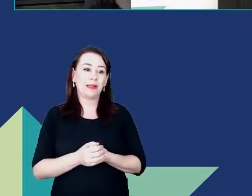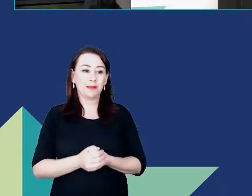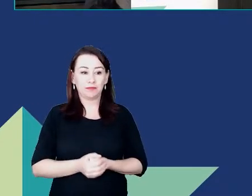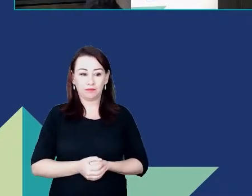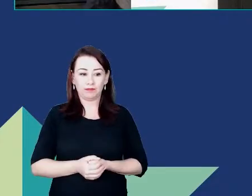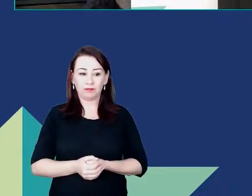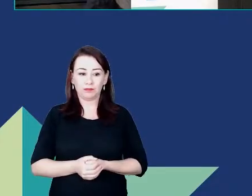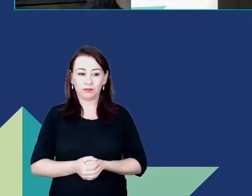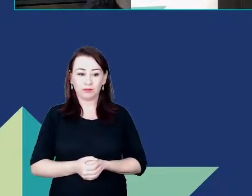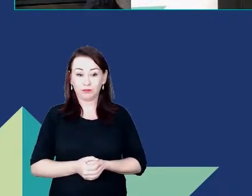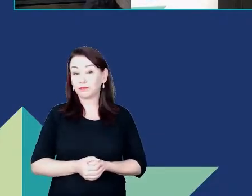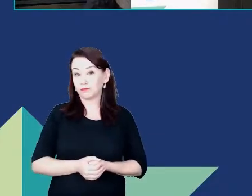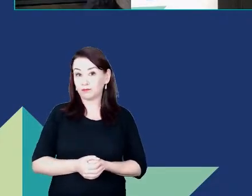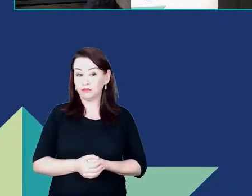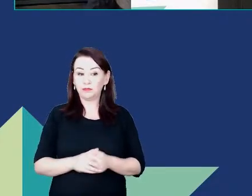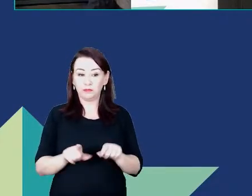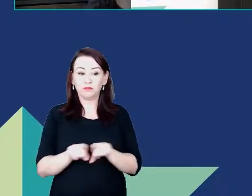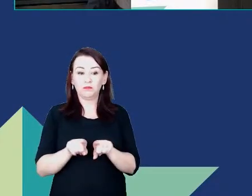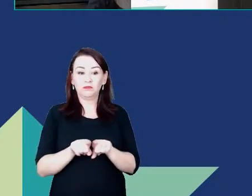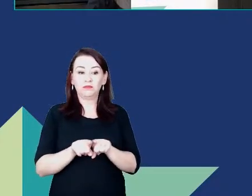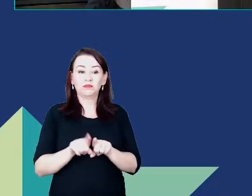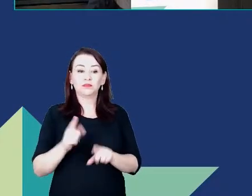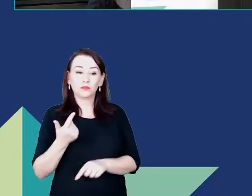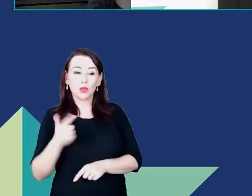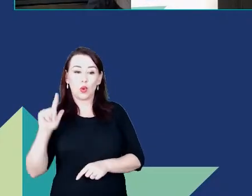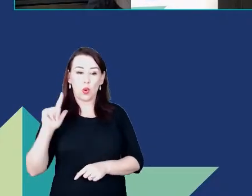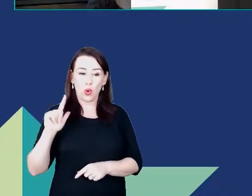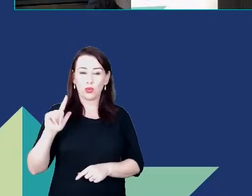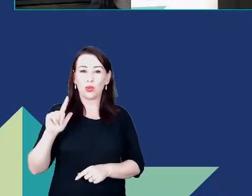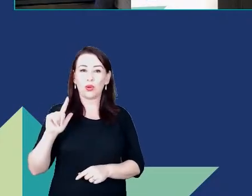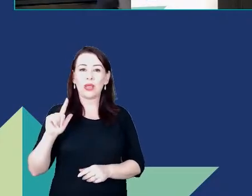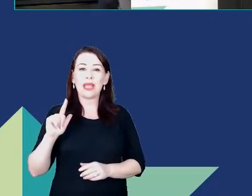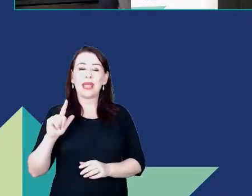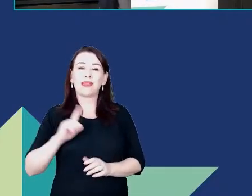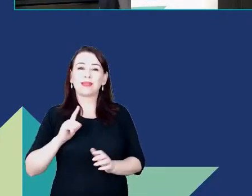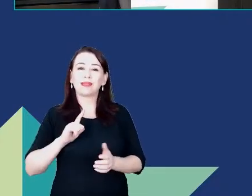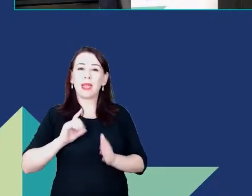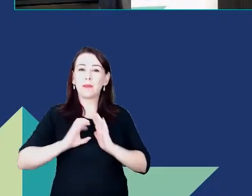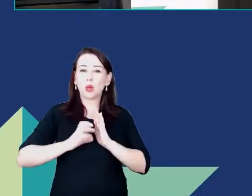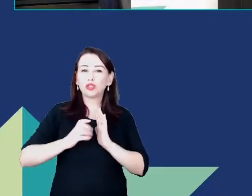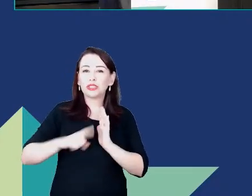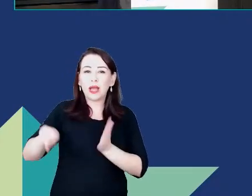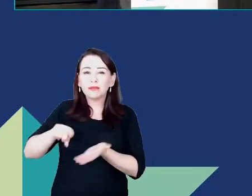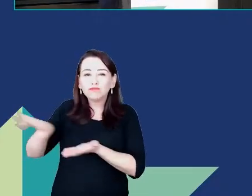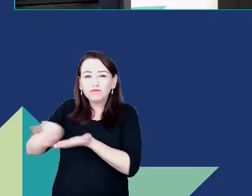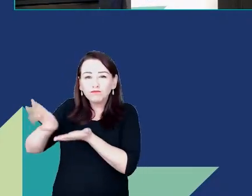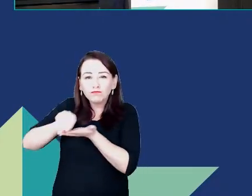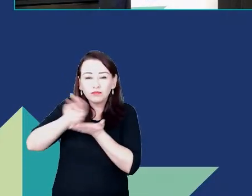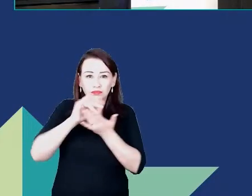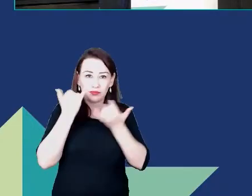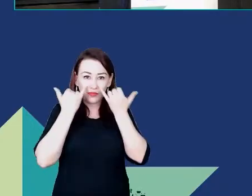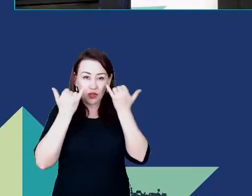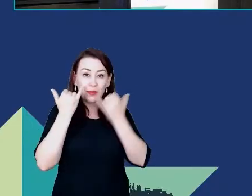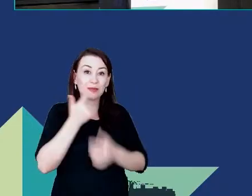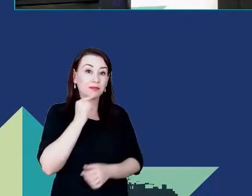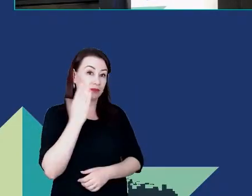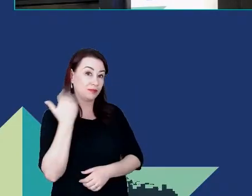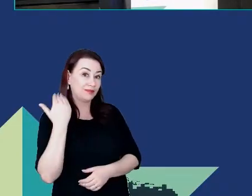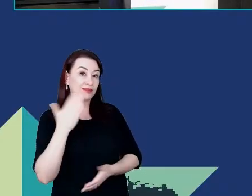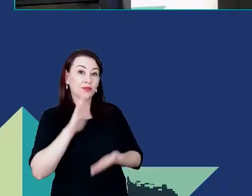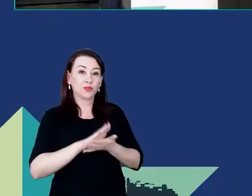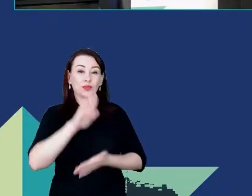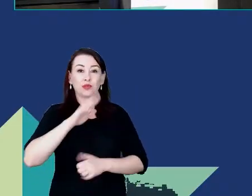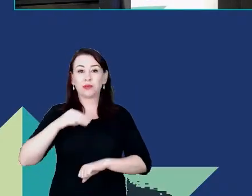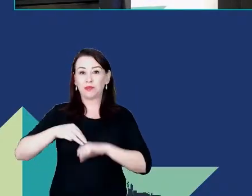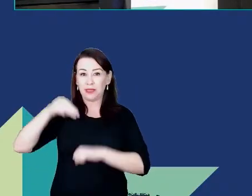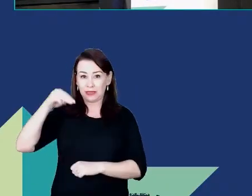diante disso, né, e com outro banco de dados bastante extenso que nós temos, né, acabou de ser publicada uma dissertação de mestrado, o colega que